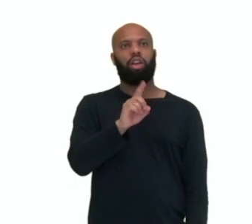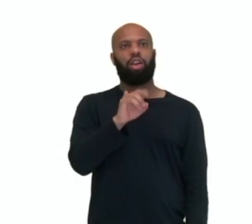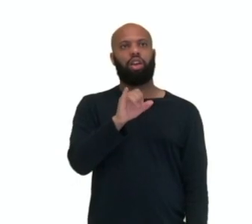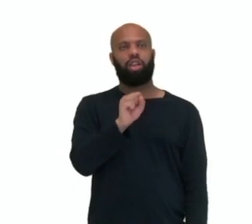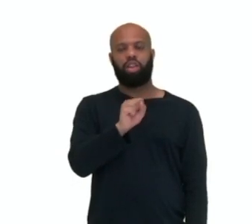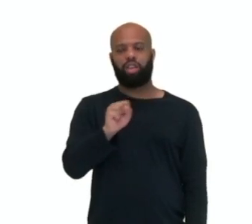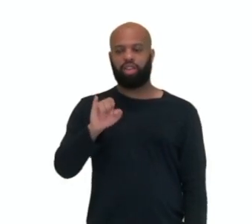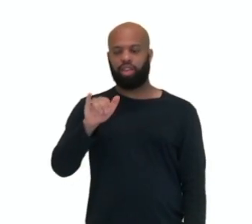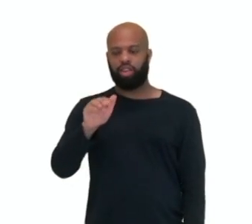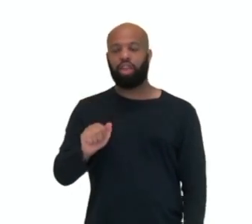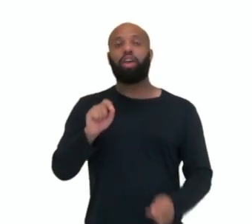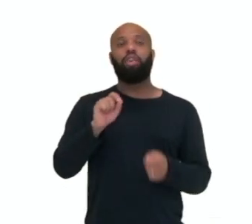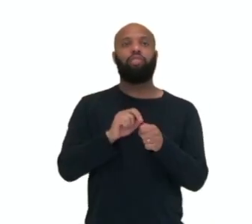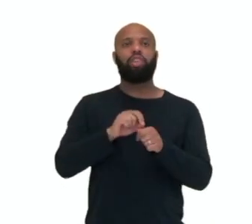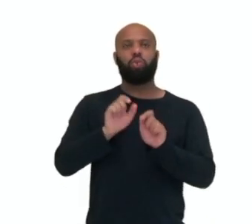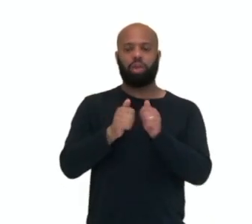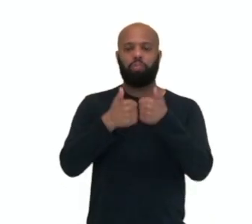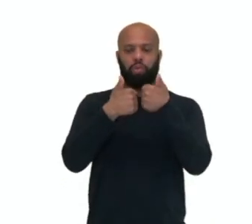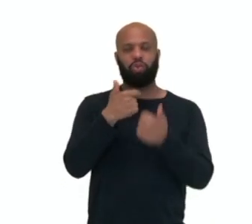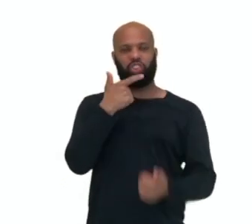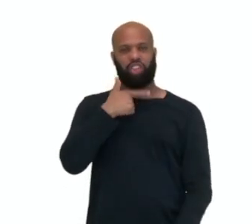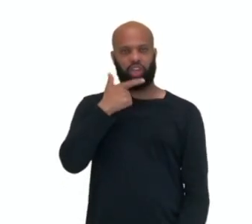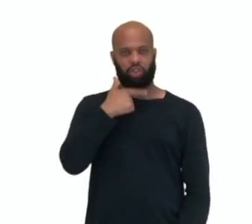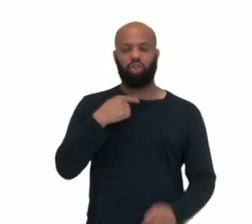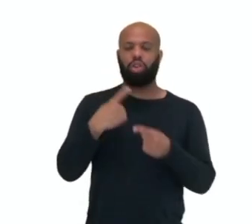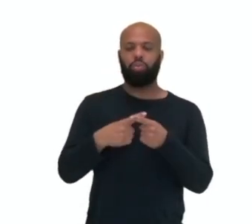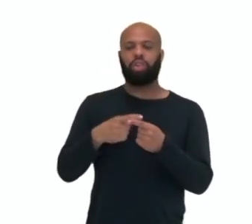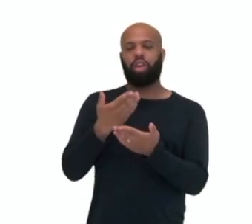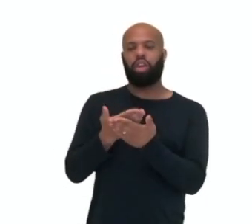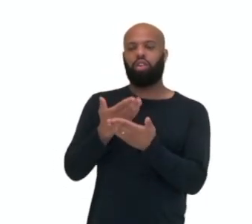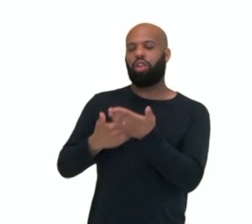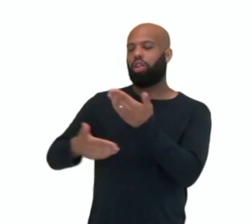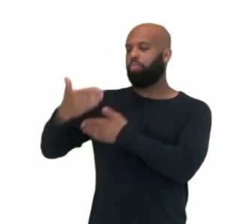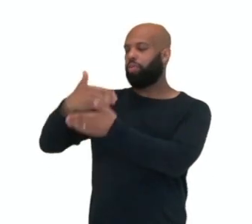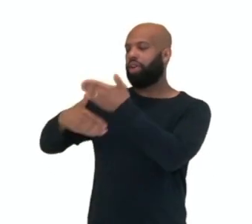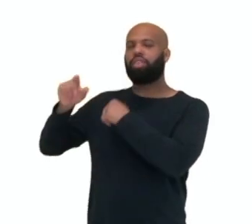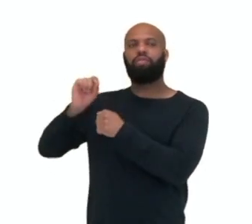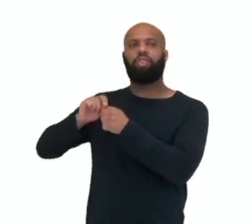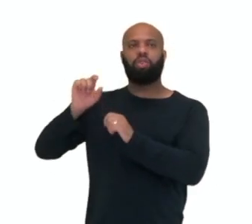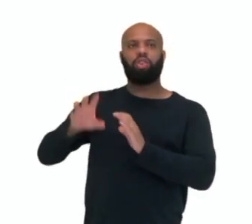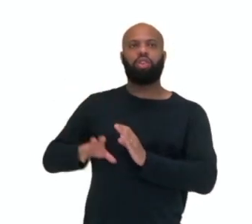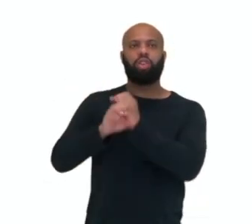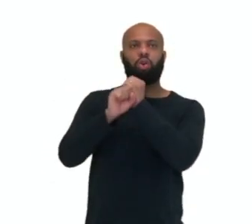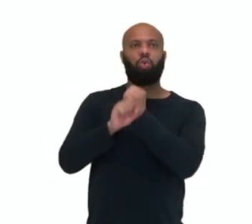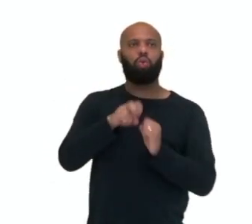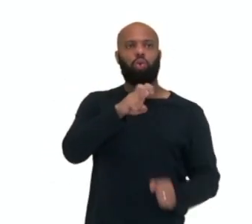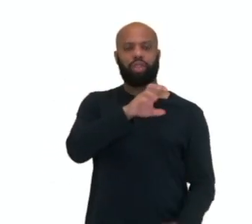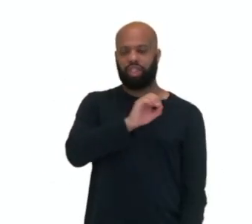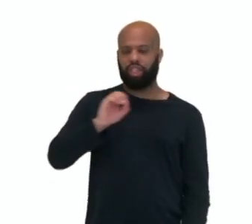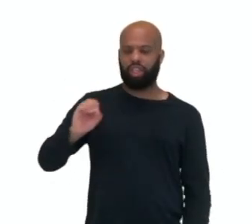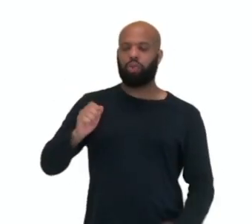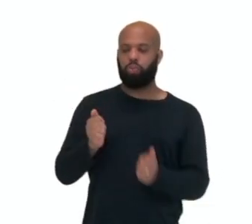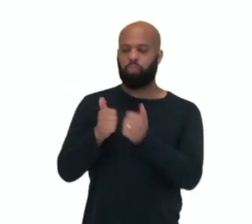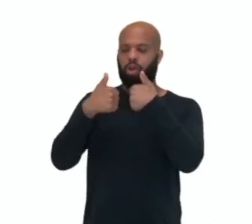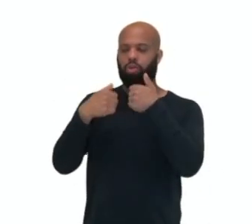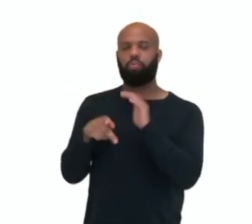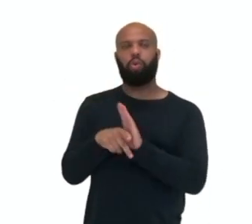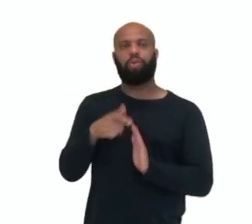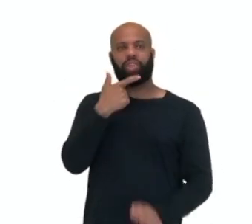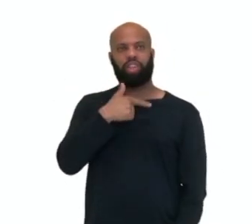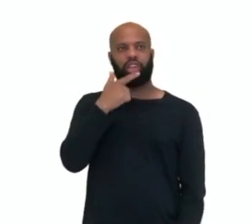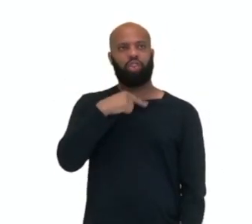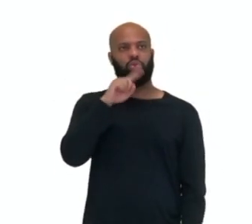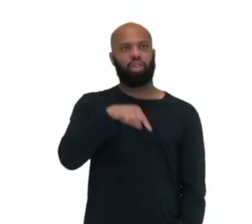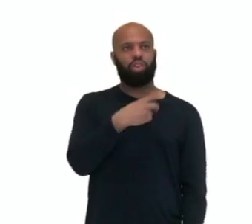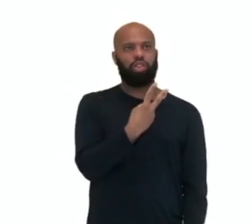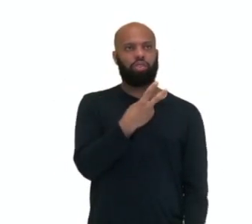pães de queijo. Lembram? Na aula passada, a gente calculou a produção de 500 pães de queijo, que era R$